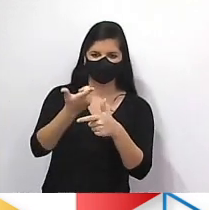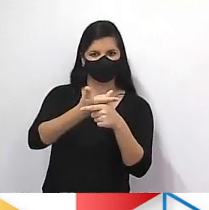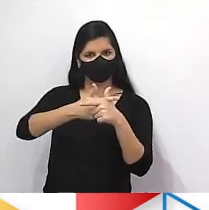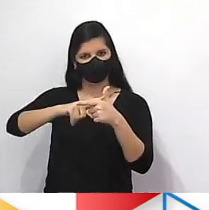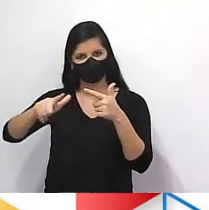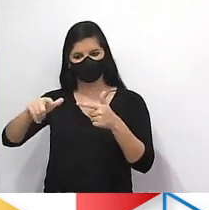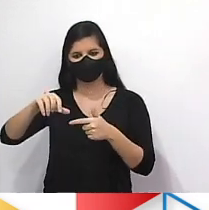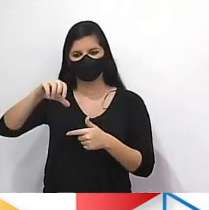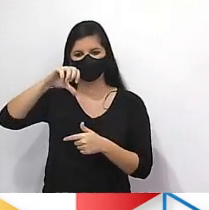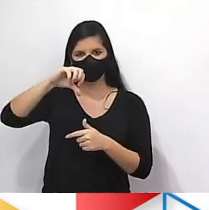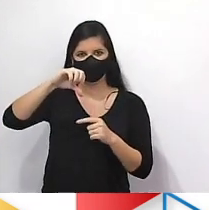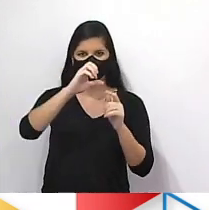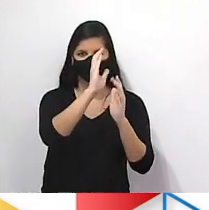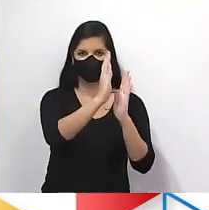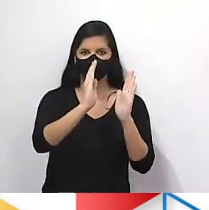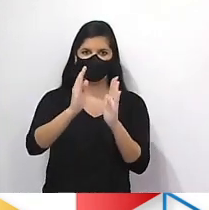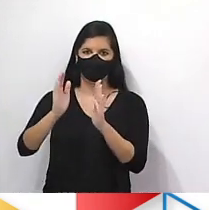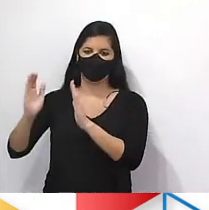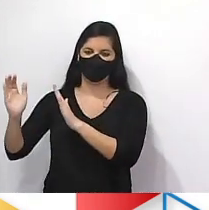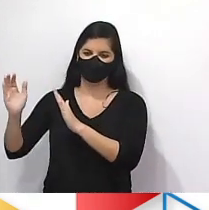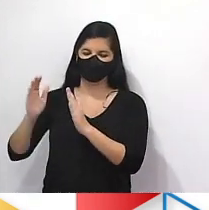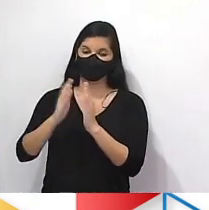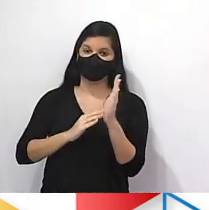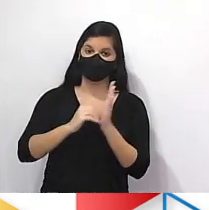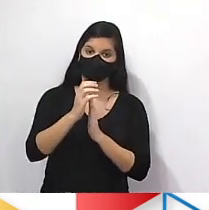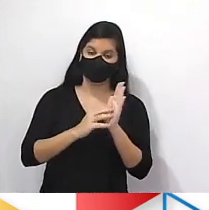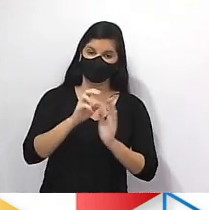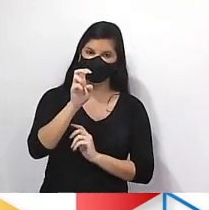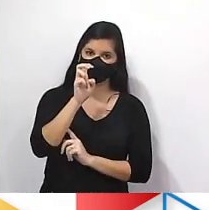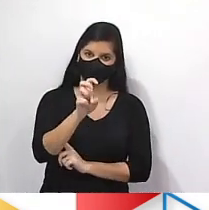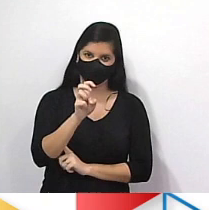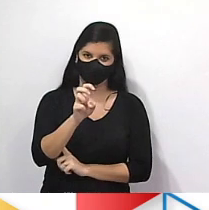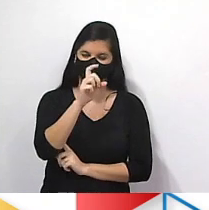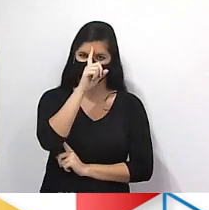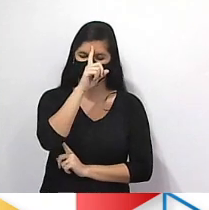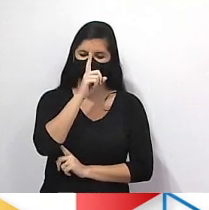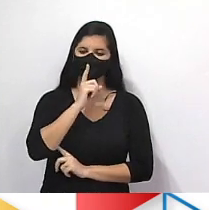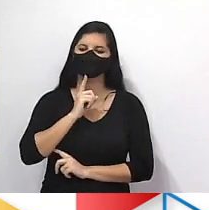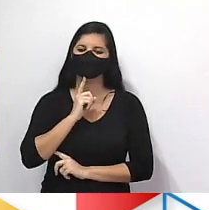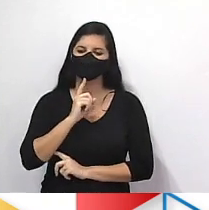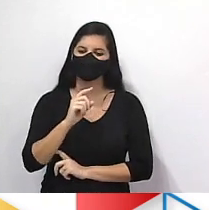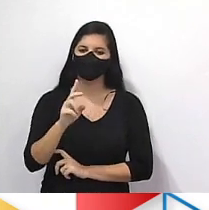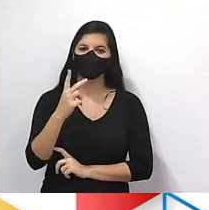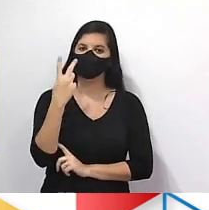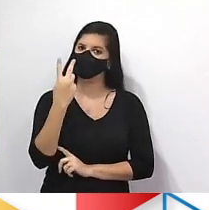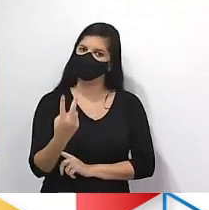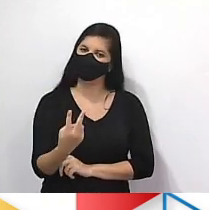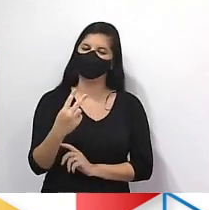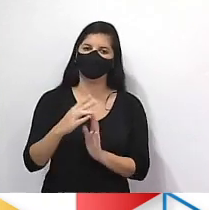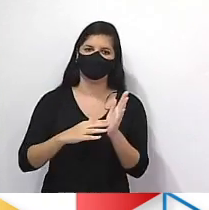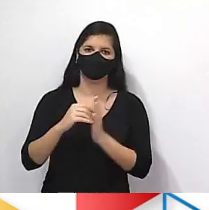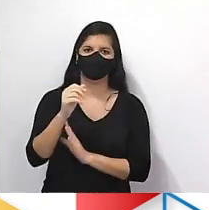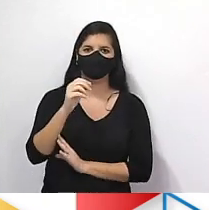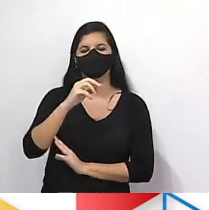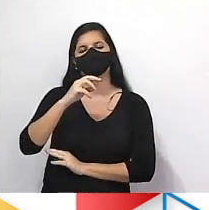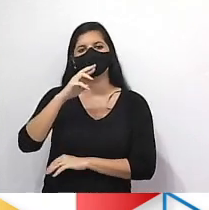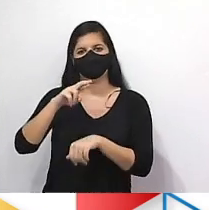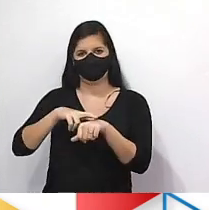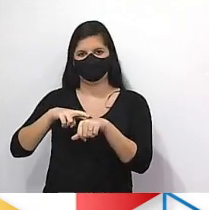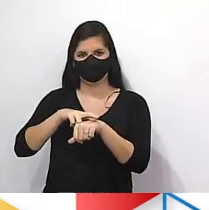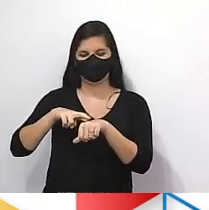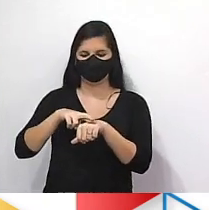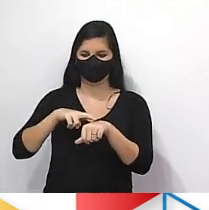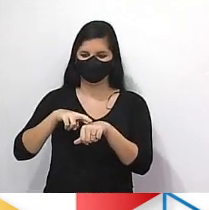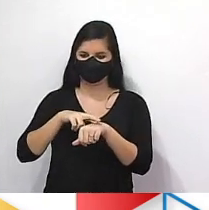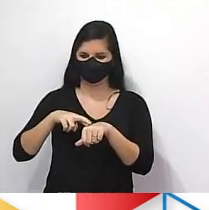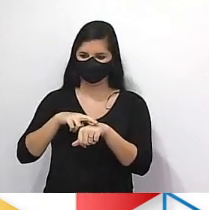em 9 partes iguais. Pintou 5 dessas partes de amarelo e 2 dessas de roxo. Ó, tá vendo? Tá bem claro